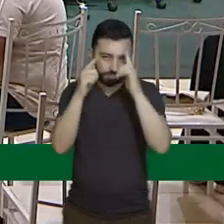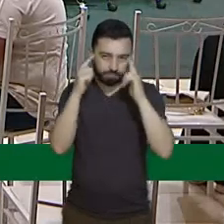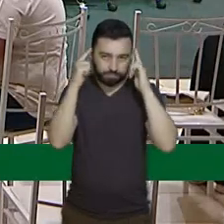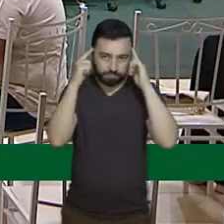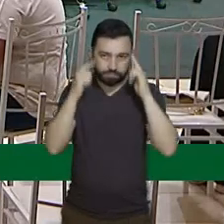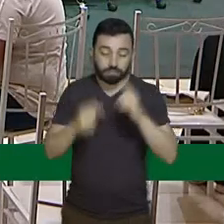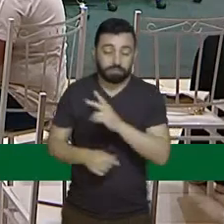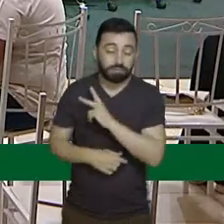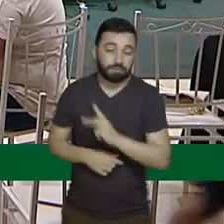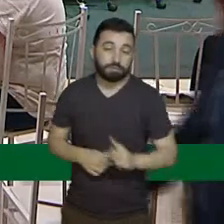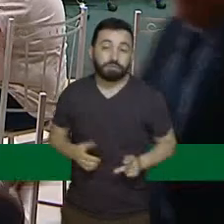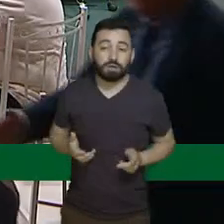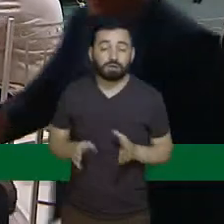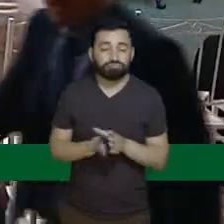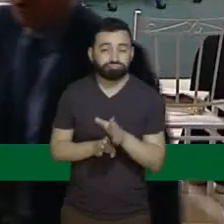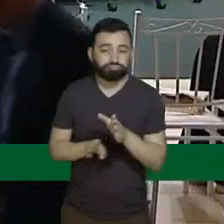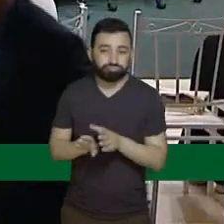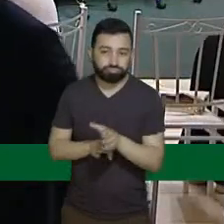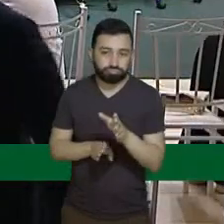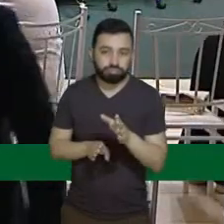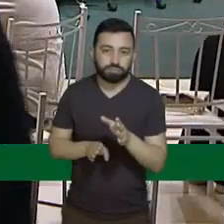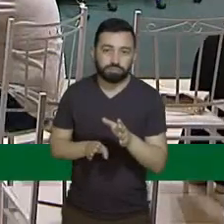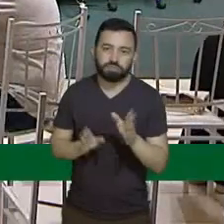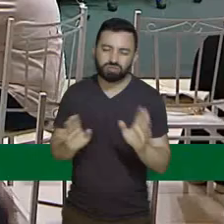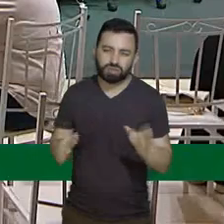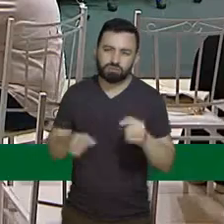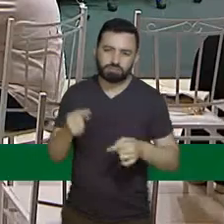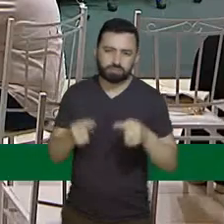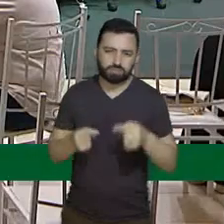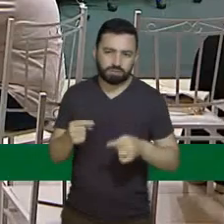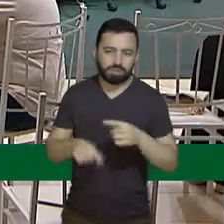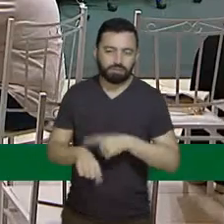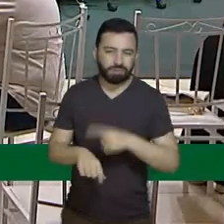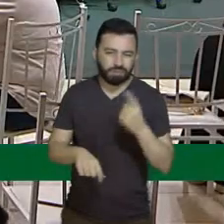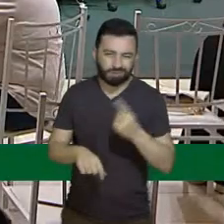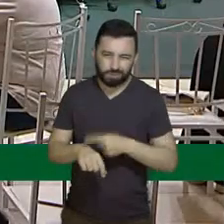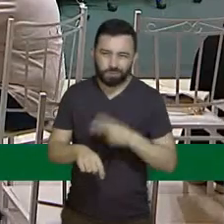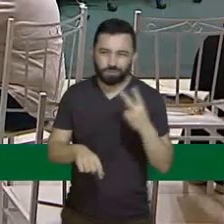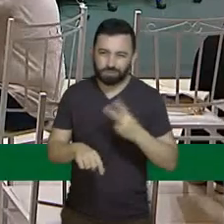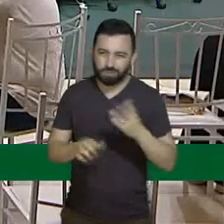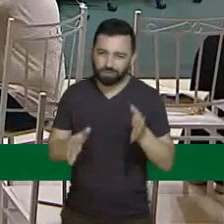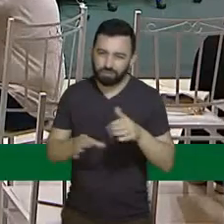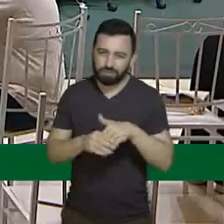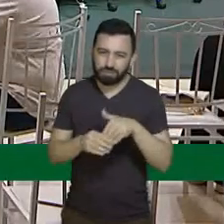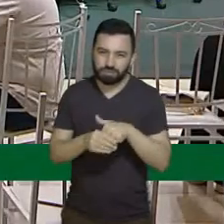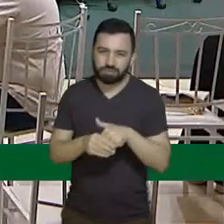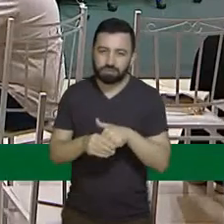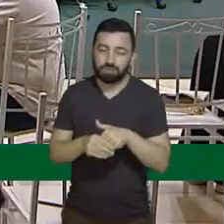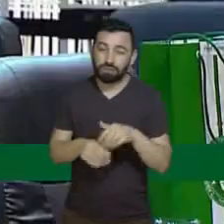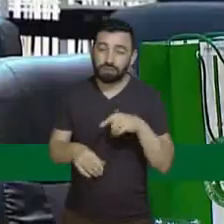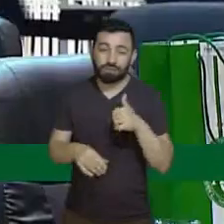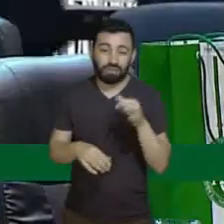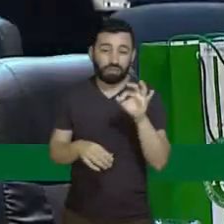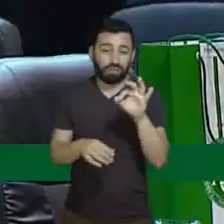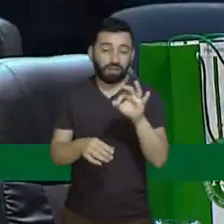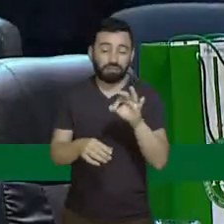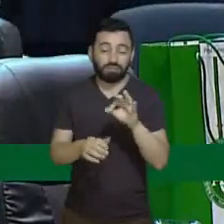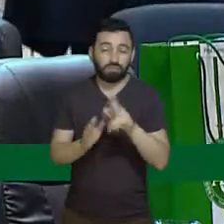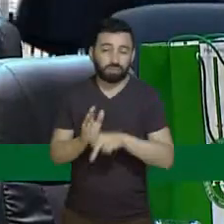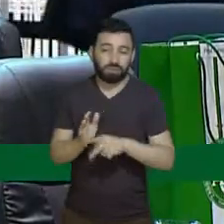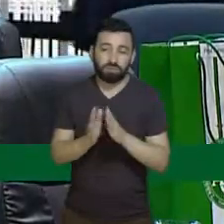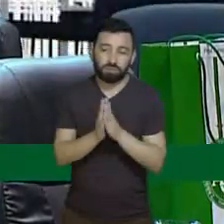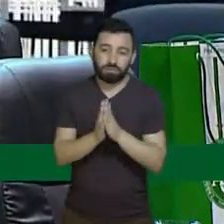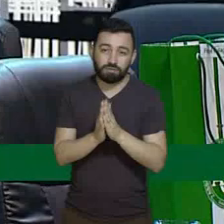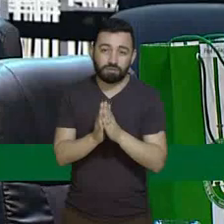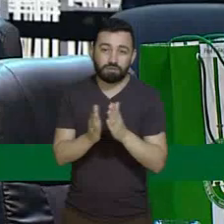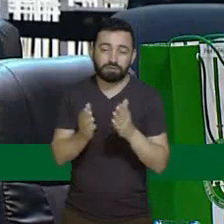presidente, queria sugerir, a gente fez uma boa discussão já na primeira e segunda votação. São 10 projetos de redação final, se